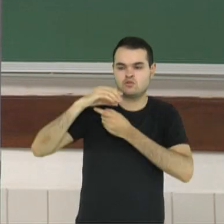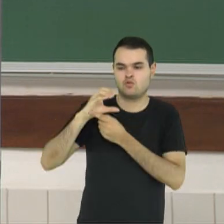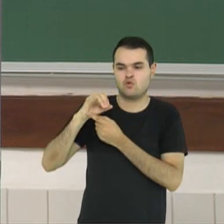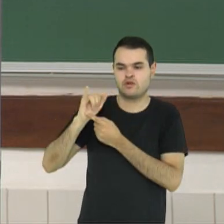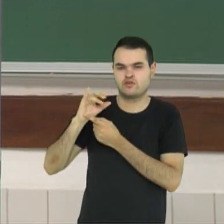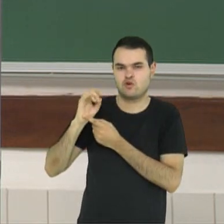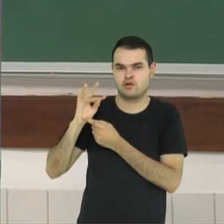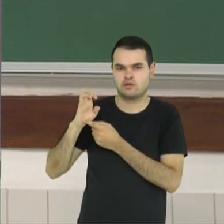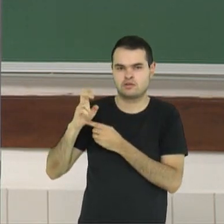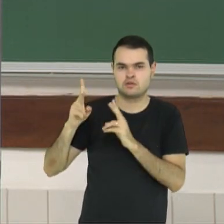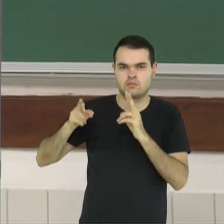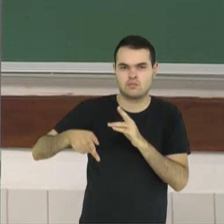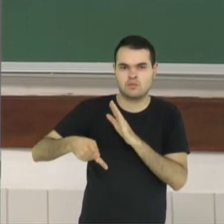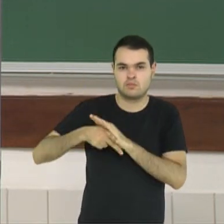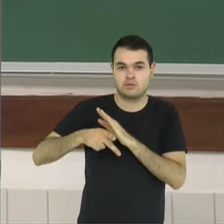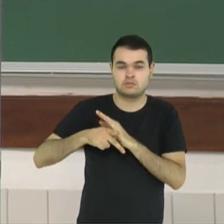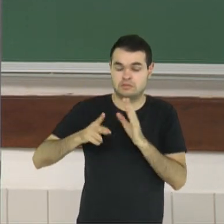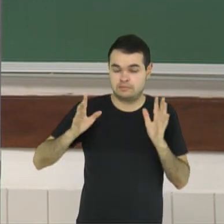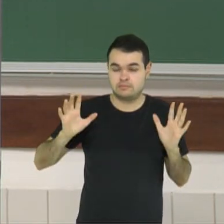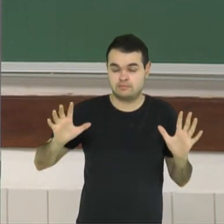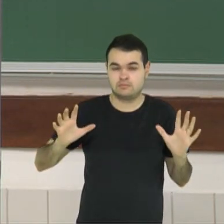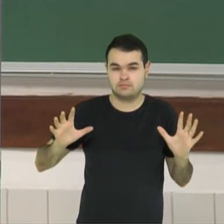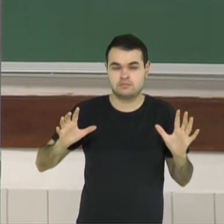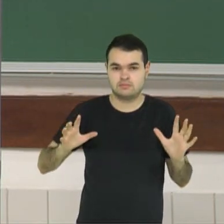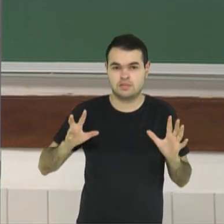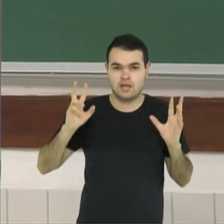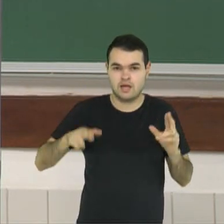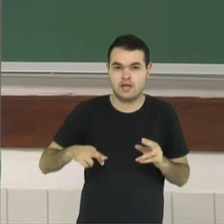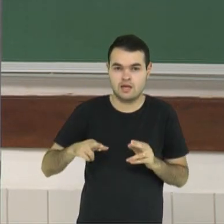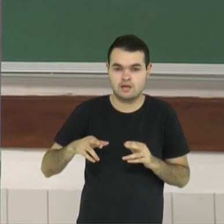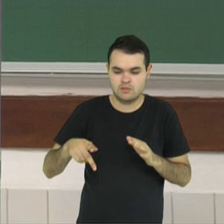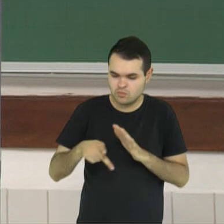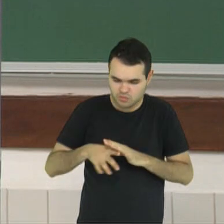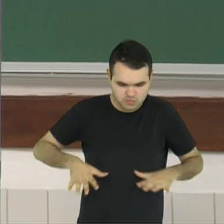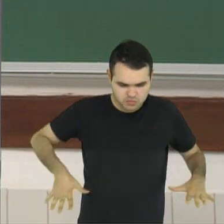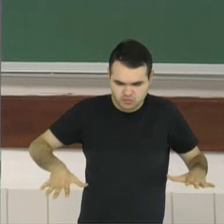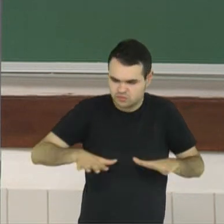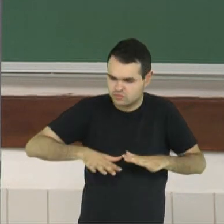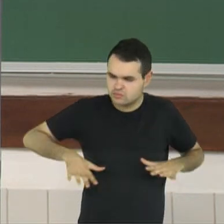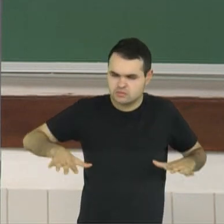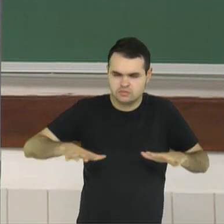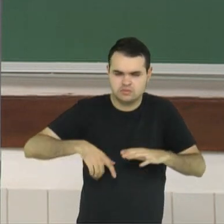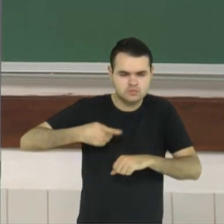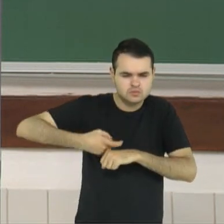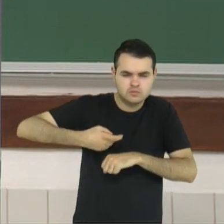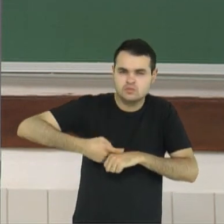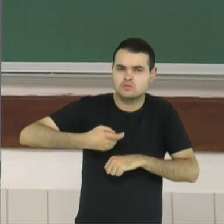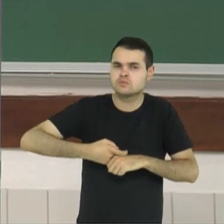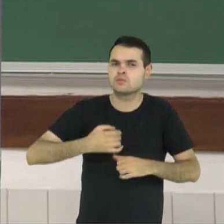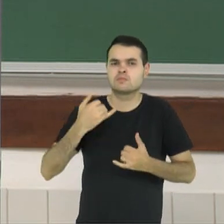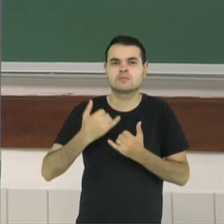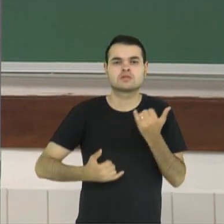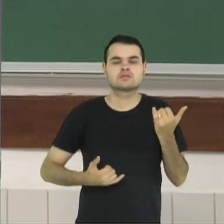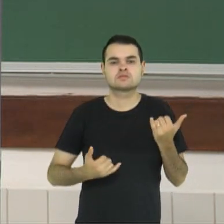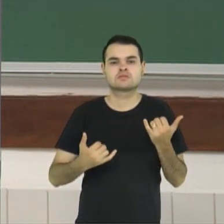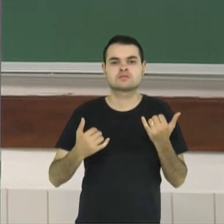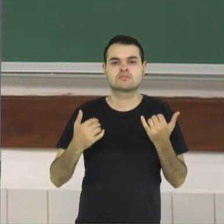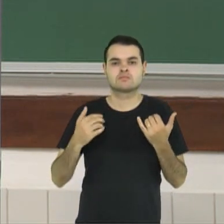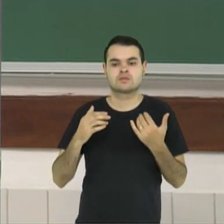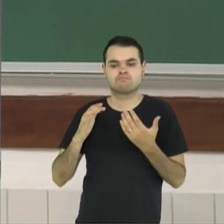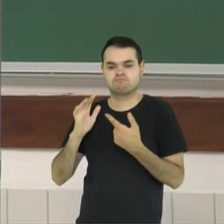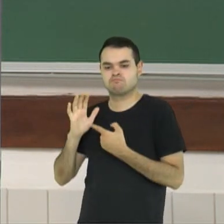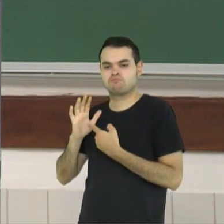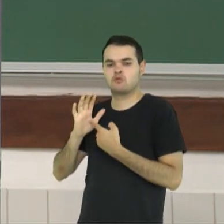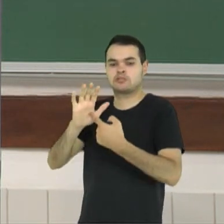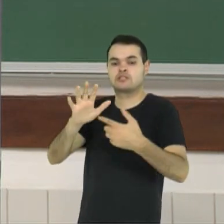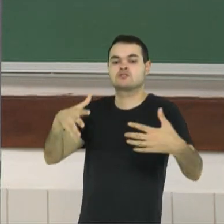escrachado o que ele está fazendo. O filtro, uma coisa bem rústica, o chão tudo bruto. Então, quer dizer, é uma coisa assim para conflitar, uma